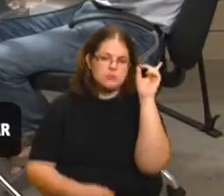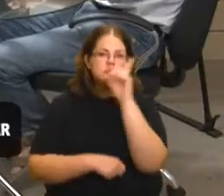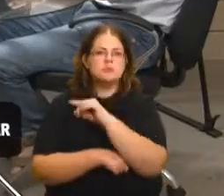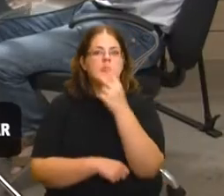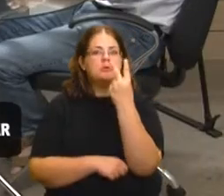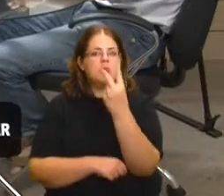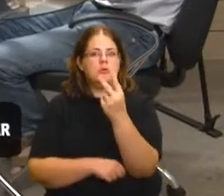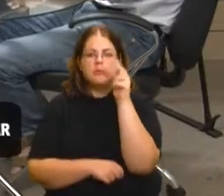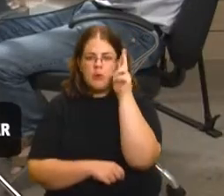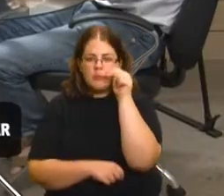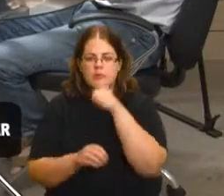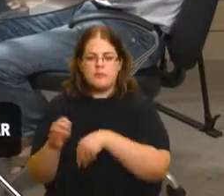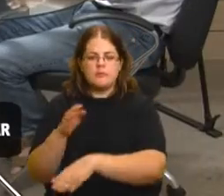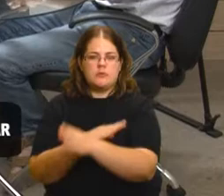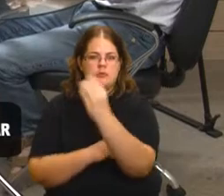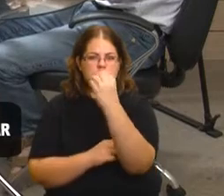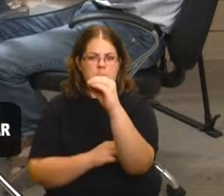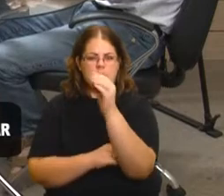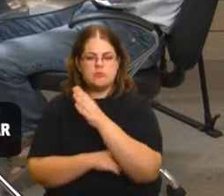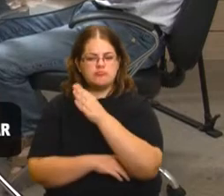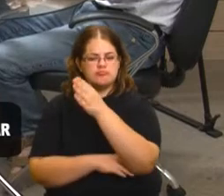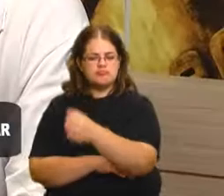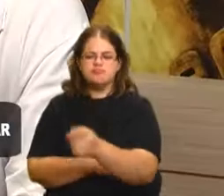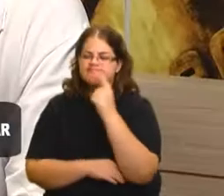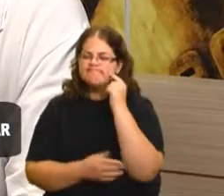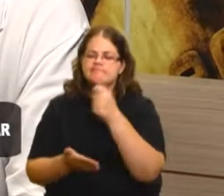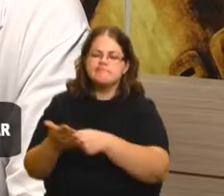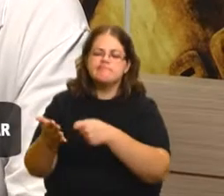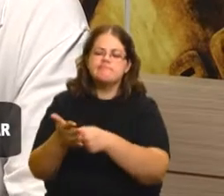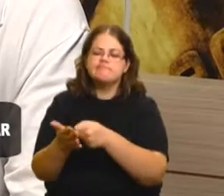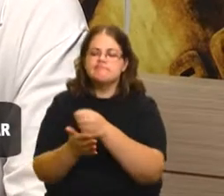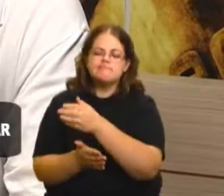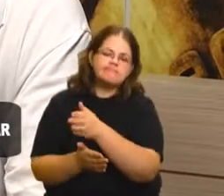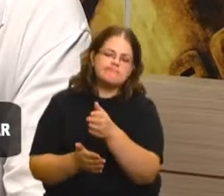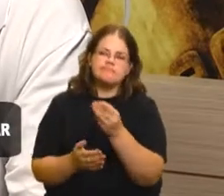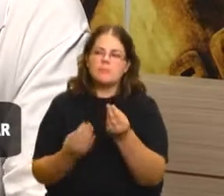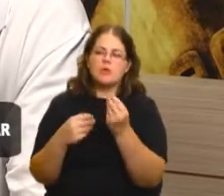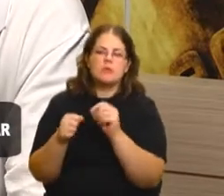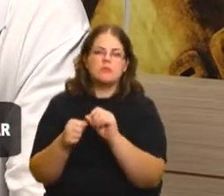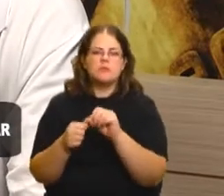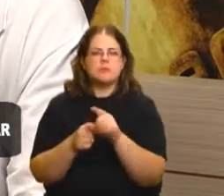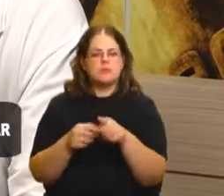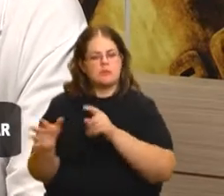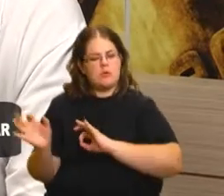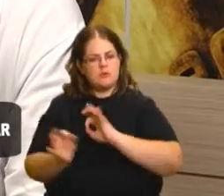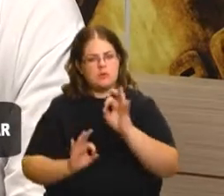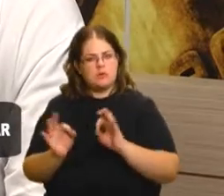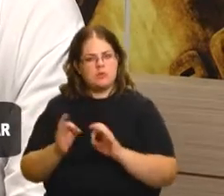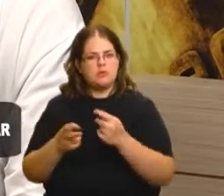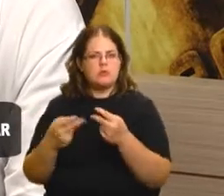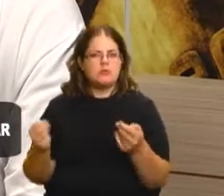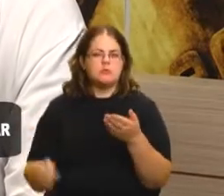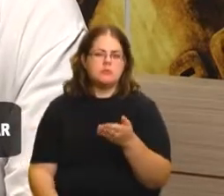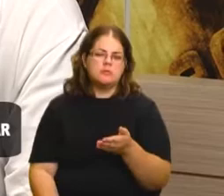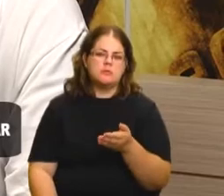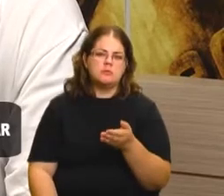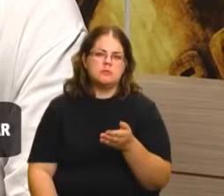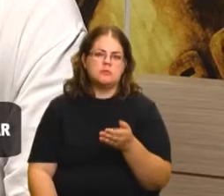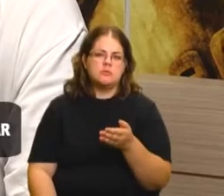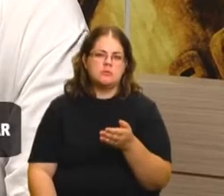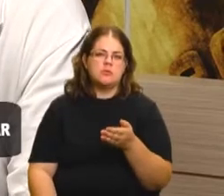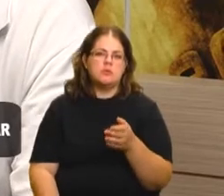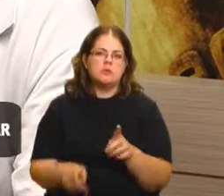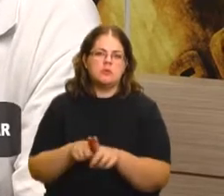Porto Alegre. Para tentar ver como estava a organização lá e ver, inclusive, se